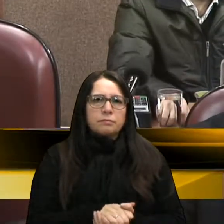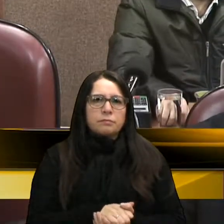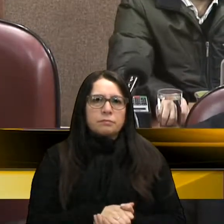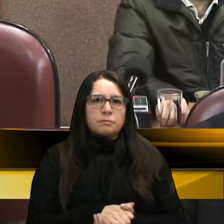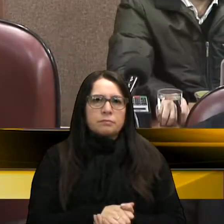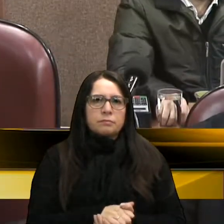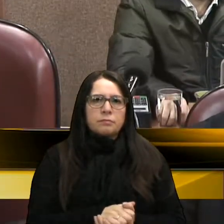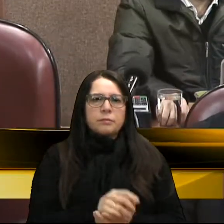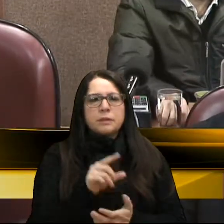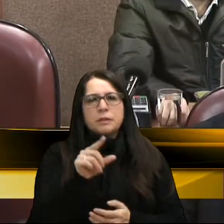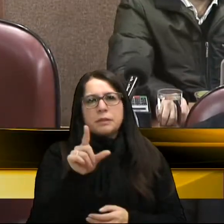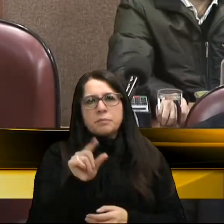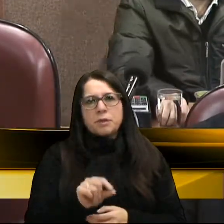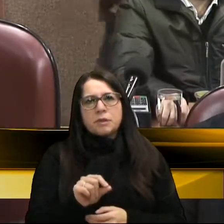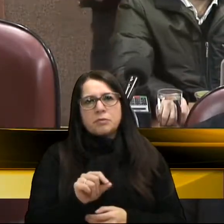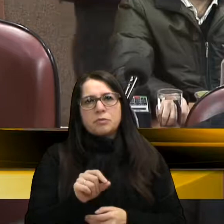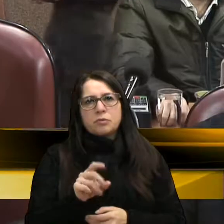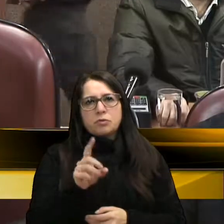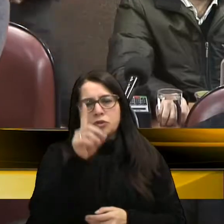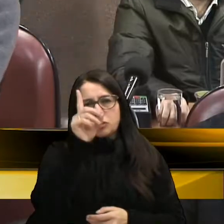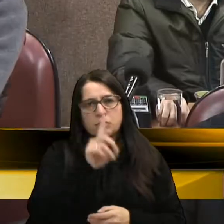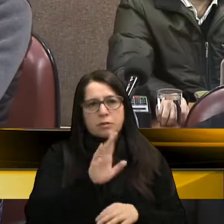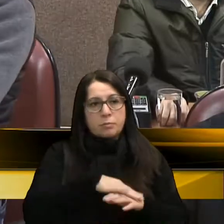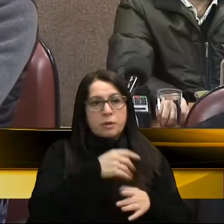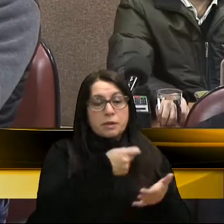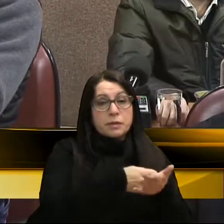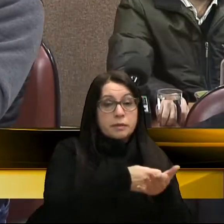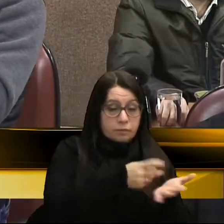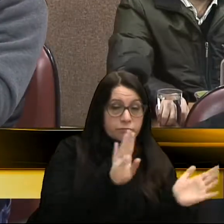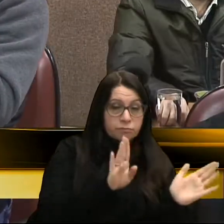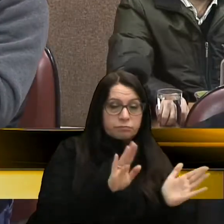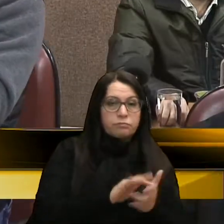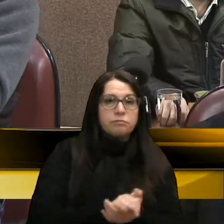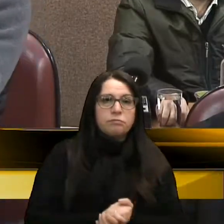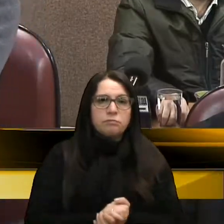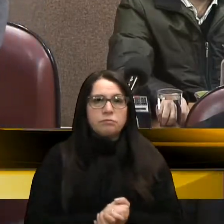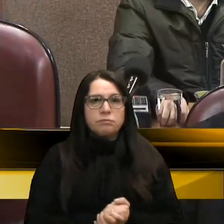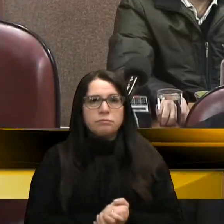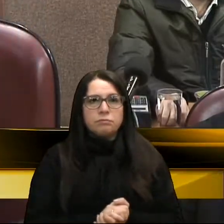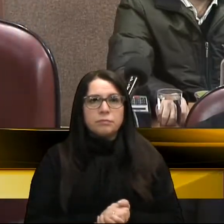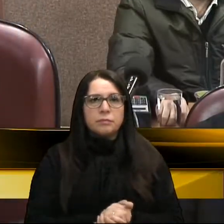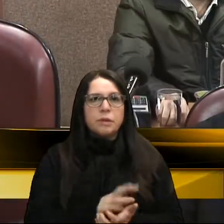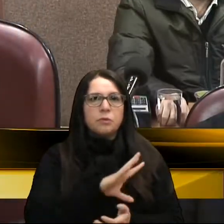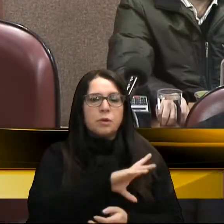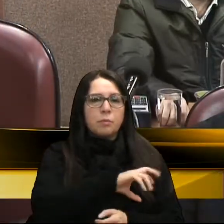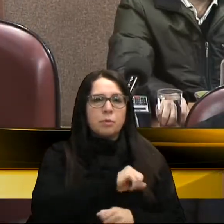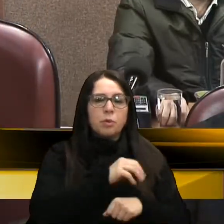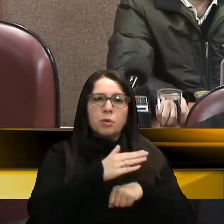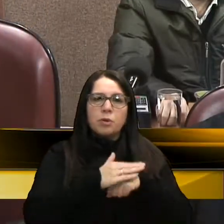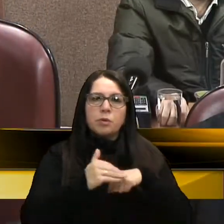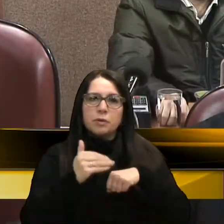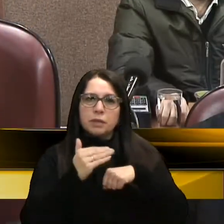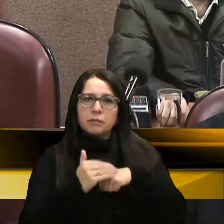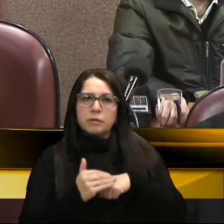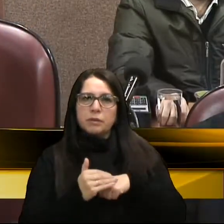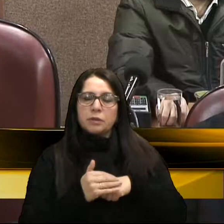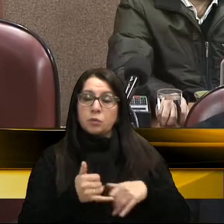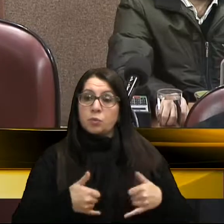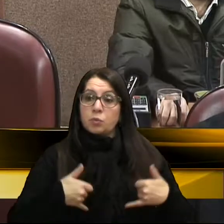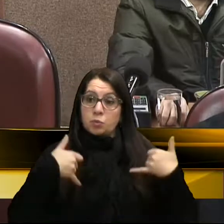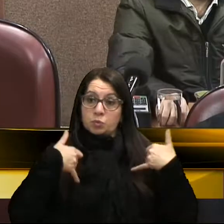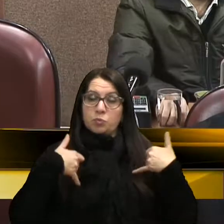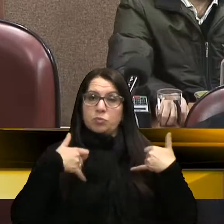Tem menos direitos e mais deveres. Isso aí. Mas olha o amor, o carinho que eles têm, né? O